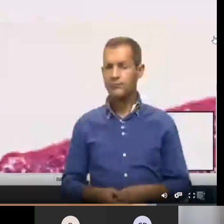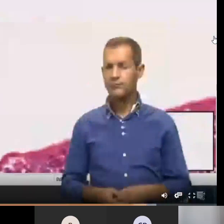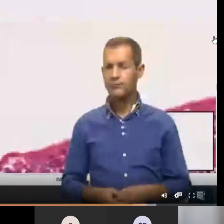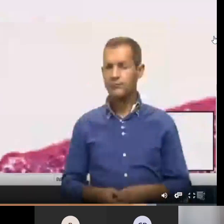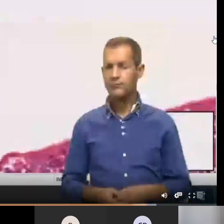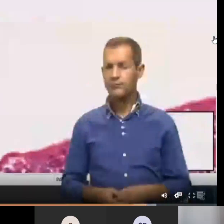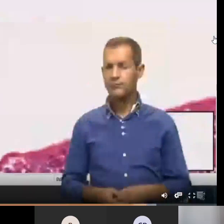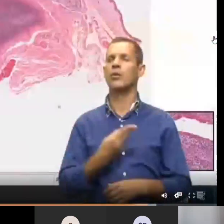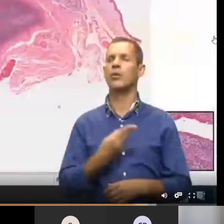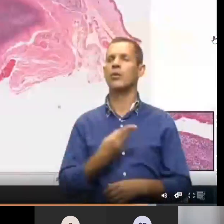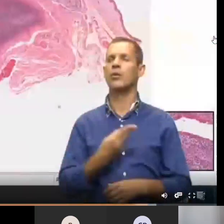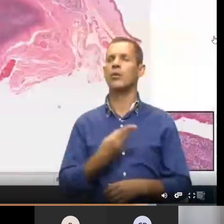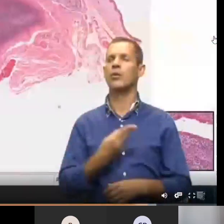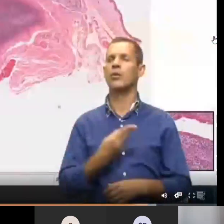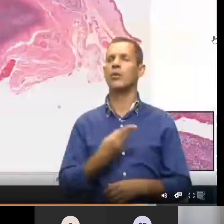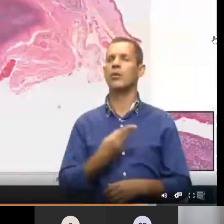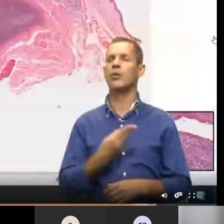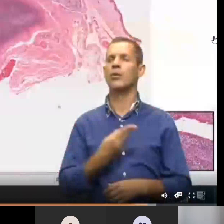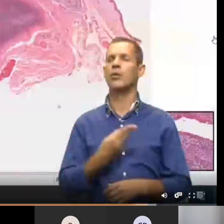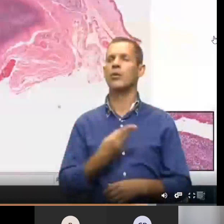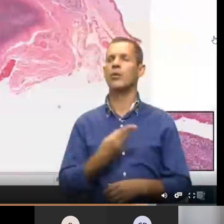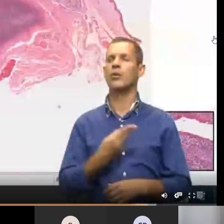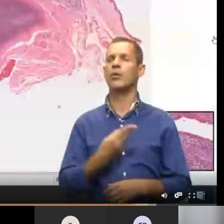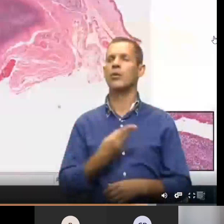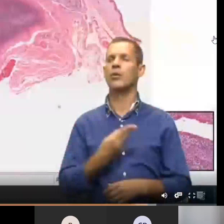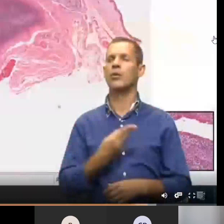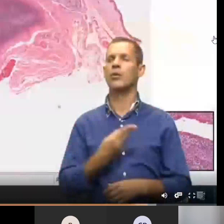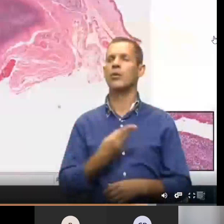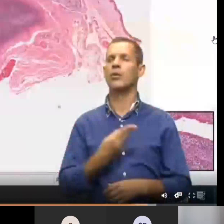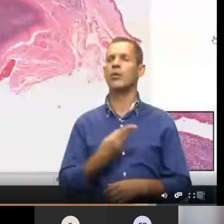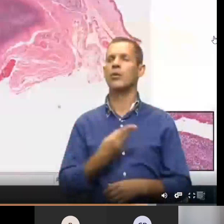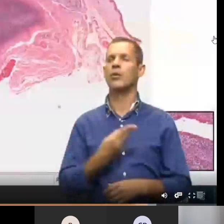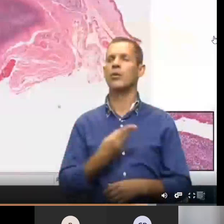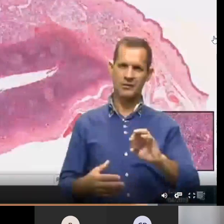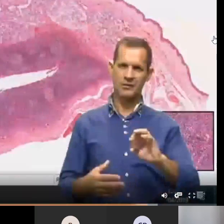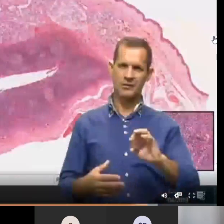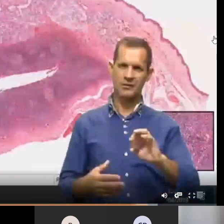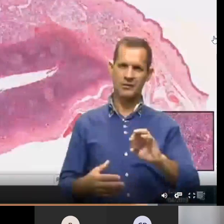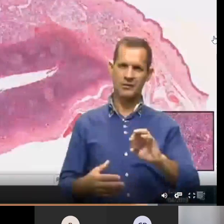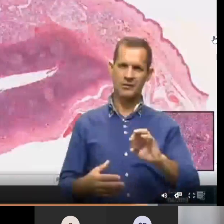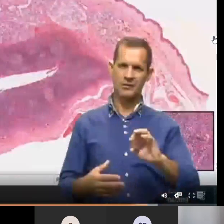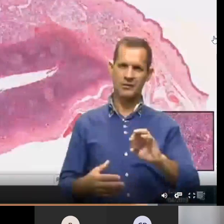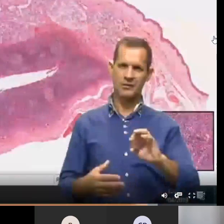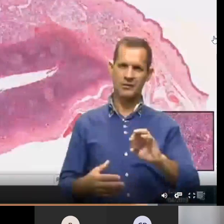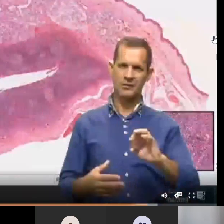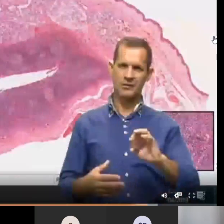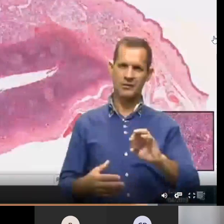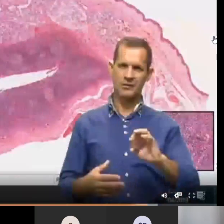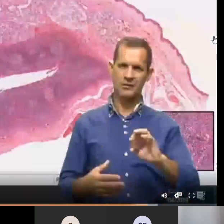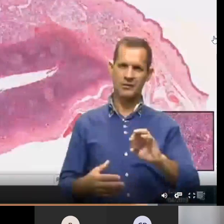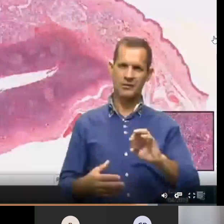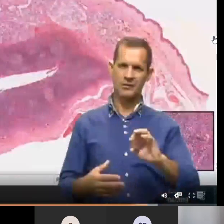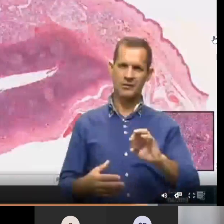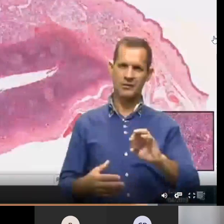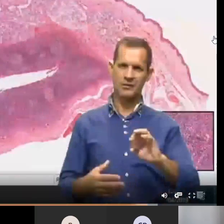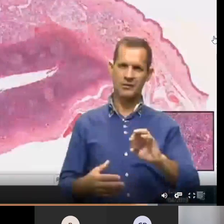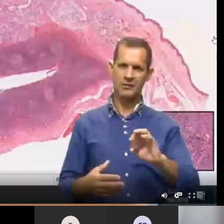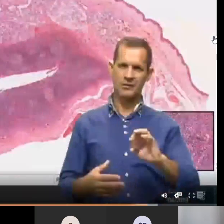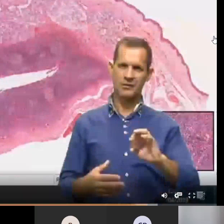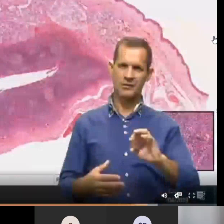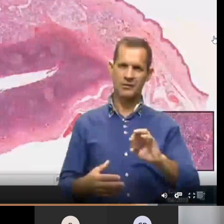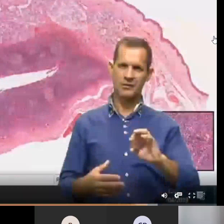todo o nosso órgão, ok? Então, temos tecido estratificado pavimentoso por toda essa região mais